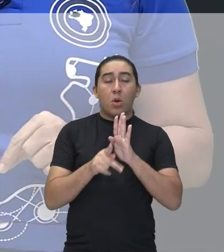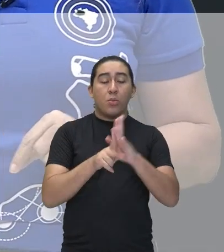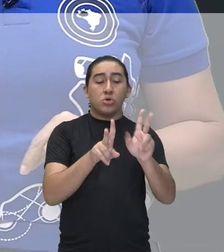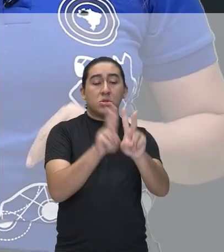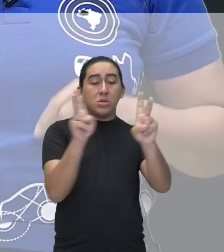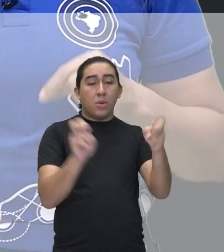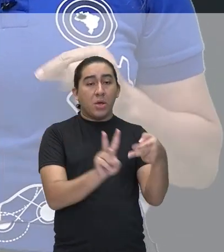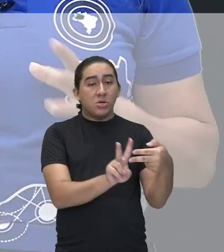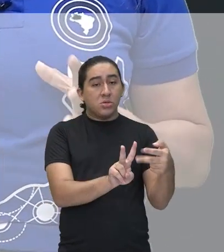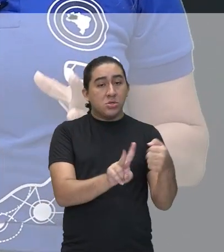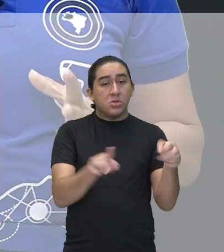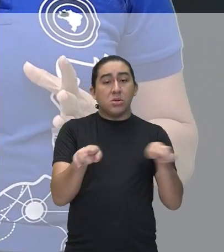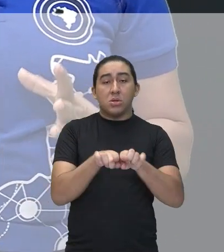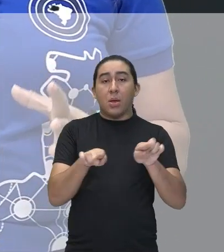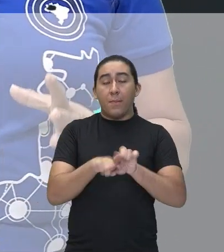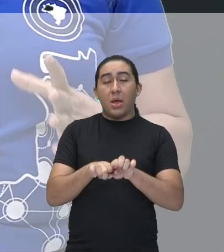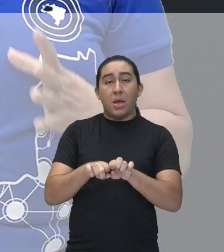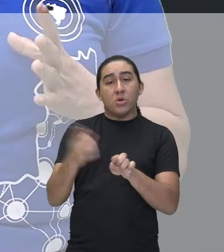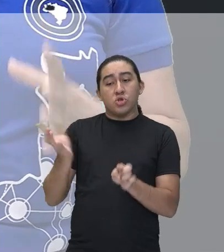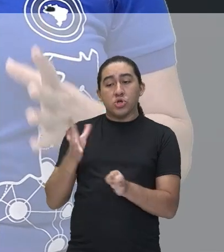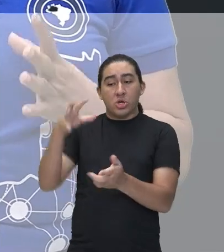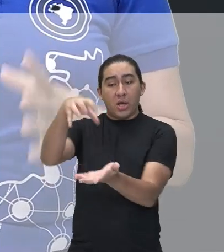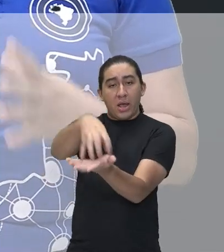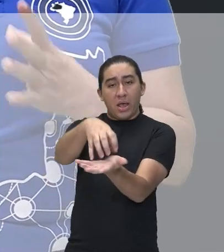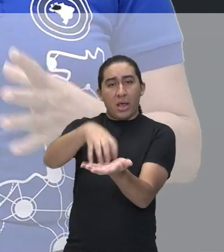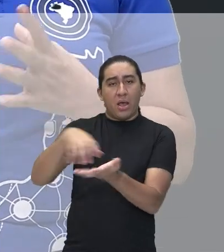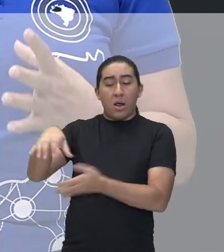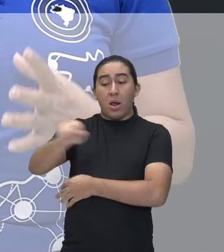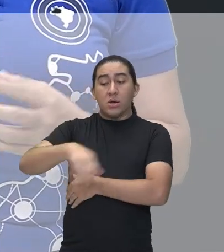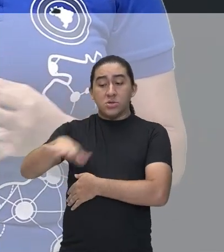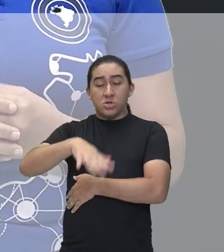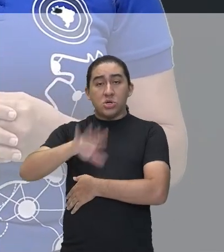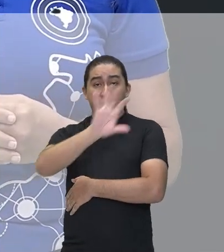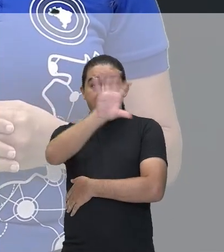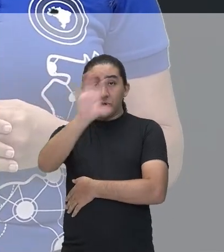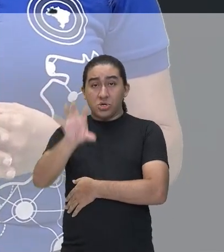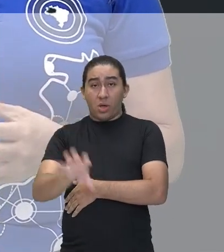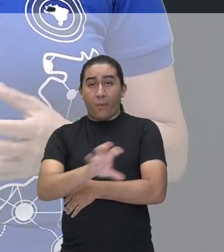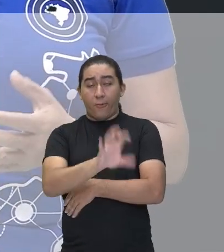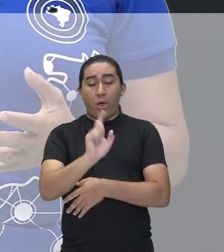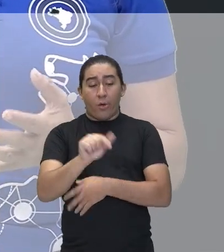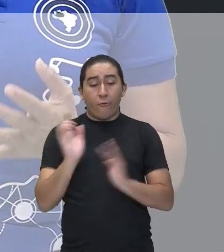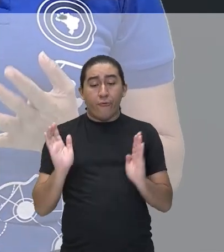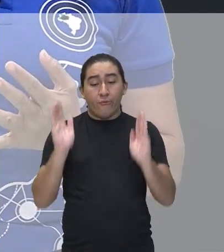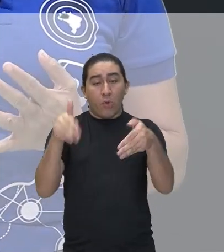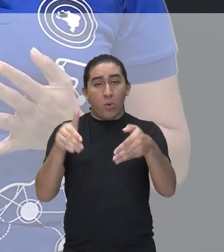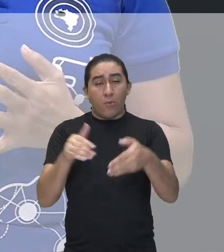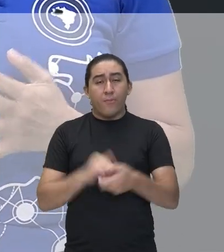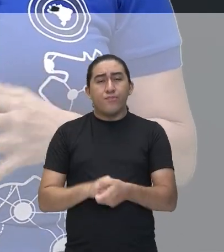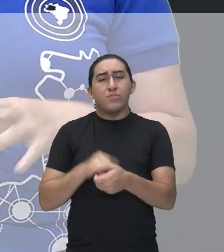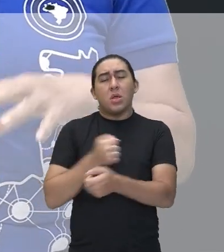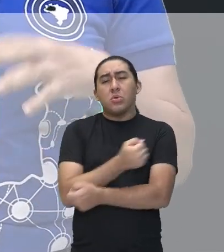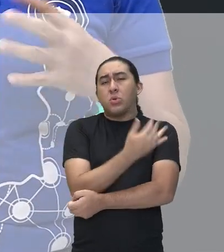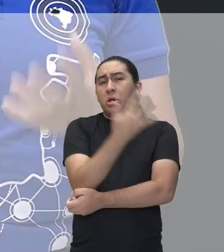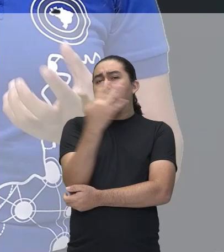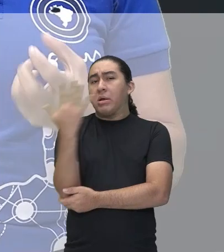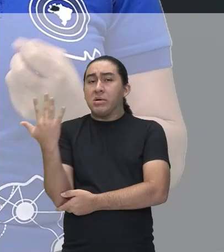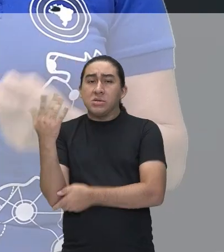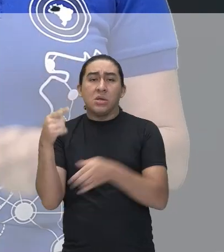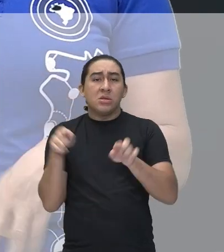regionalismo. Então, vai ser, né, os trabalhos voltados para a natureza,